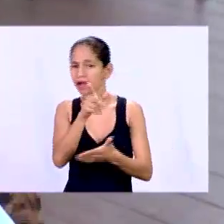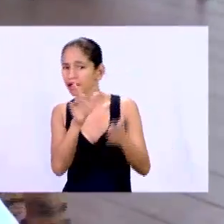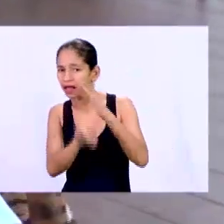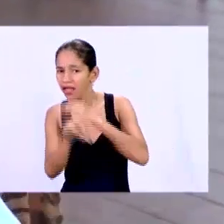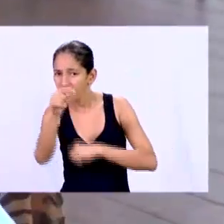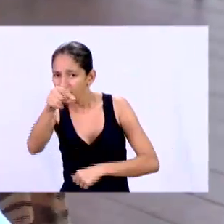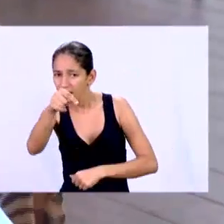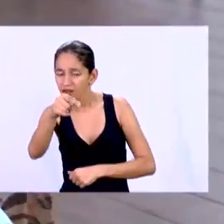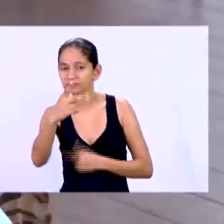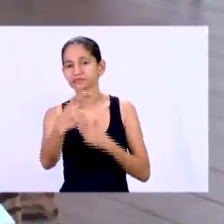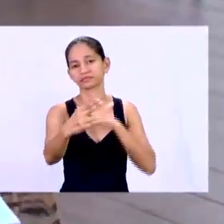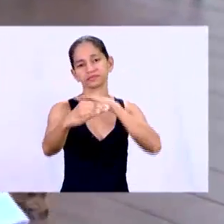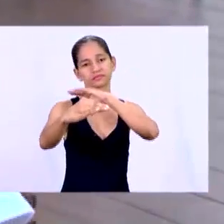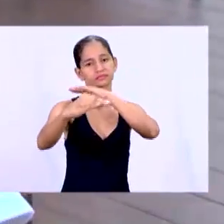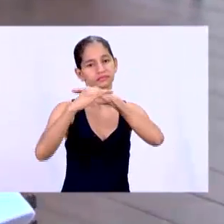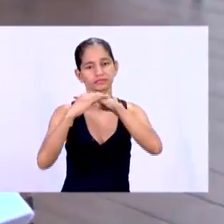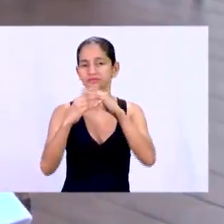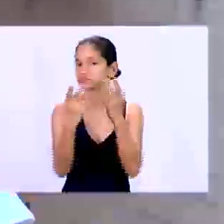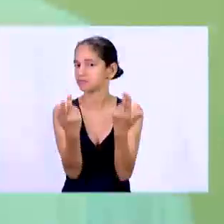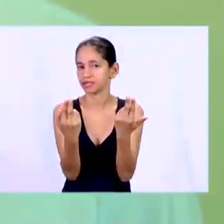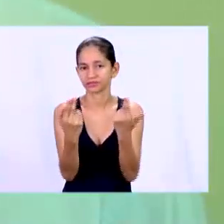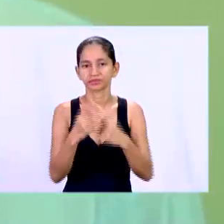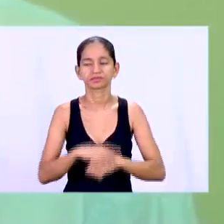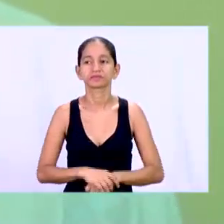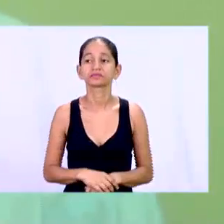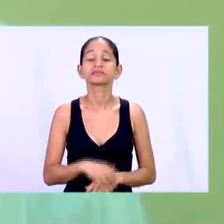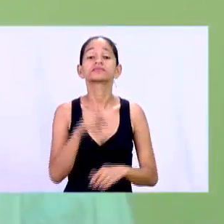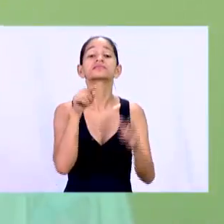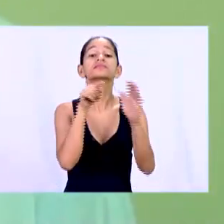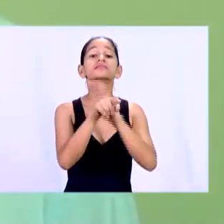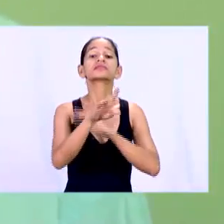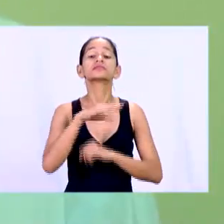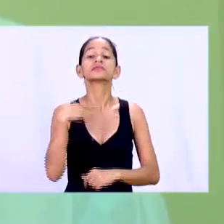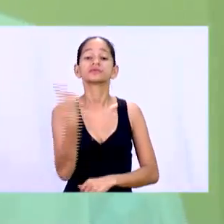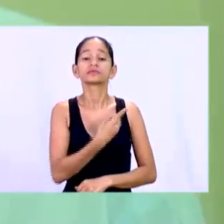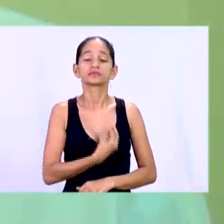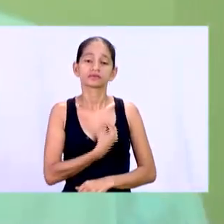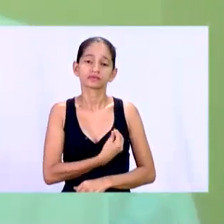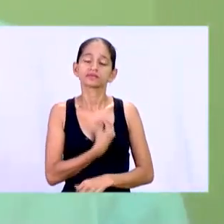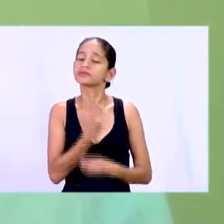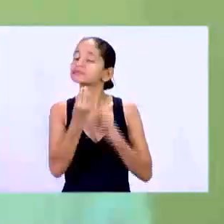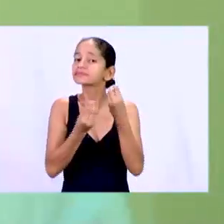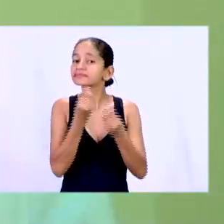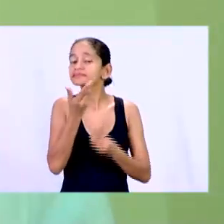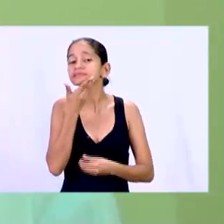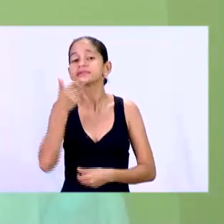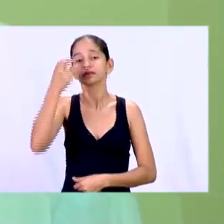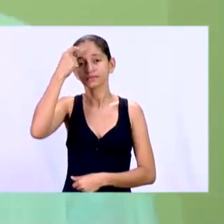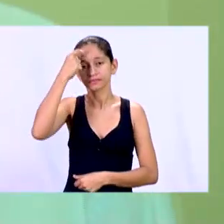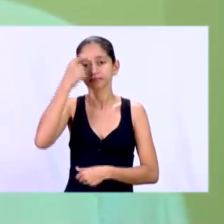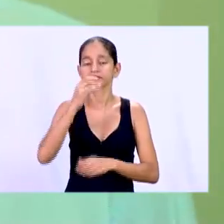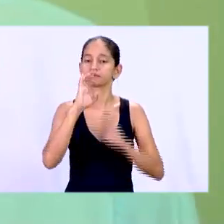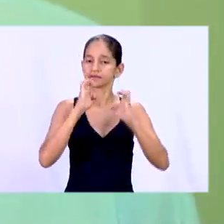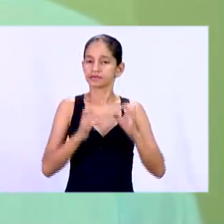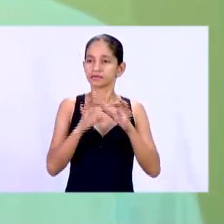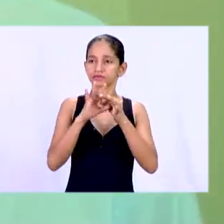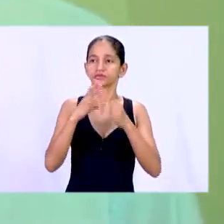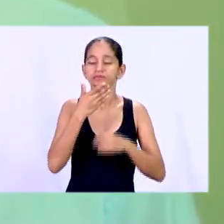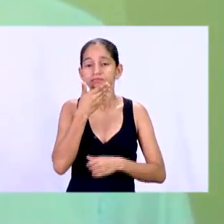verdade acabam sendo um reflexo da nossa sociedade. Para você, como que nós deveremos agir para elevar a moral e a ética